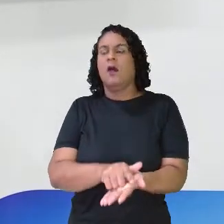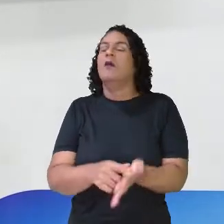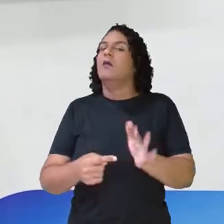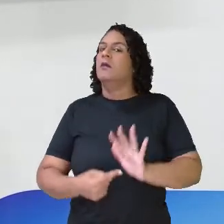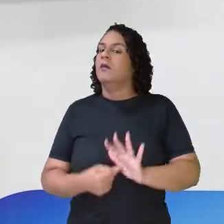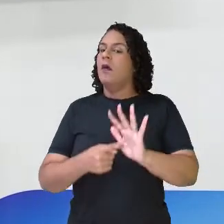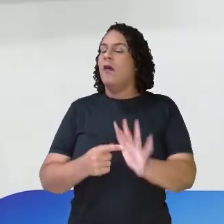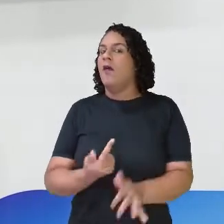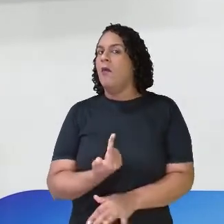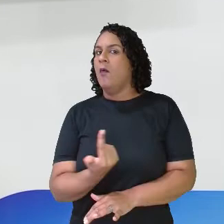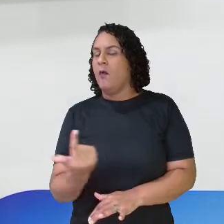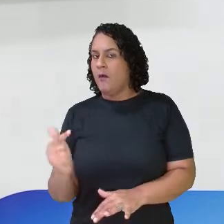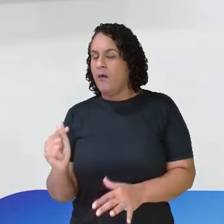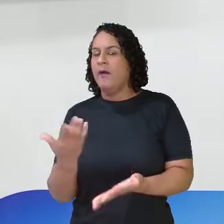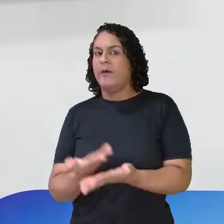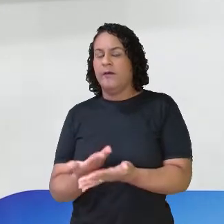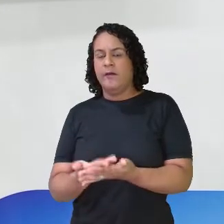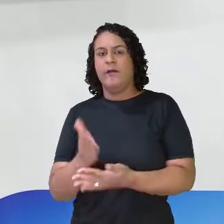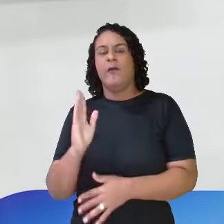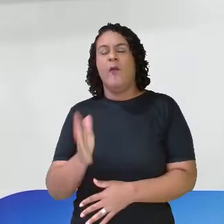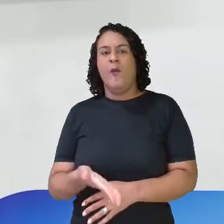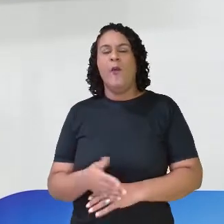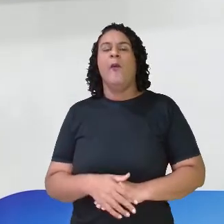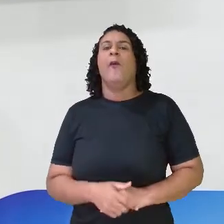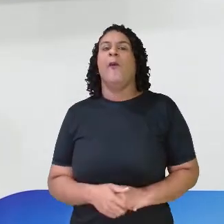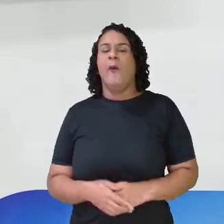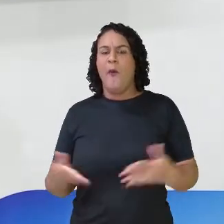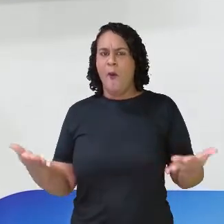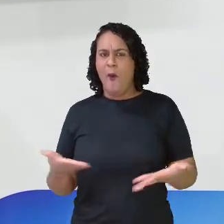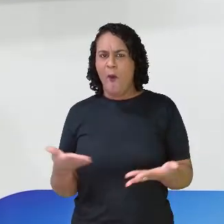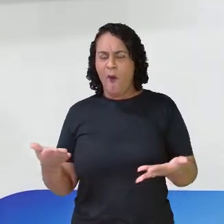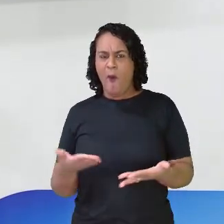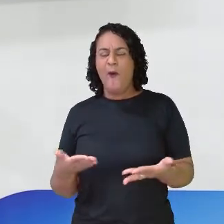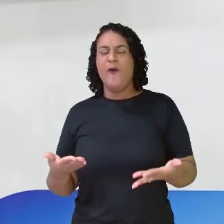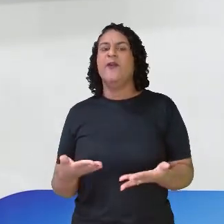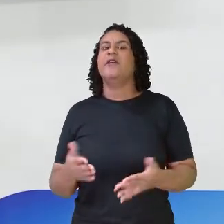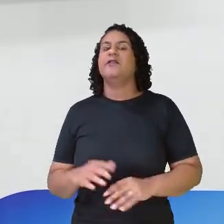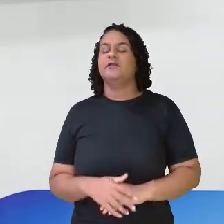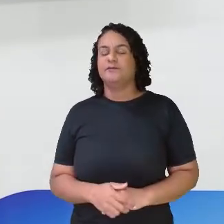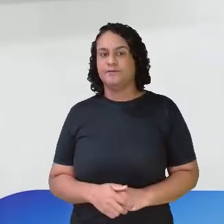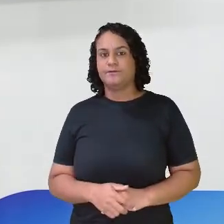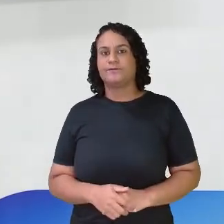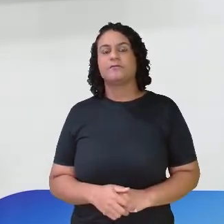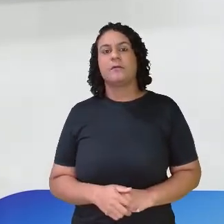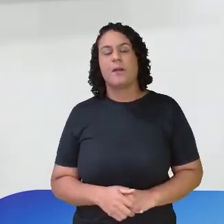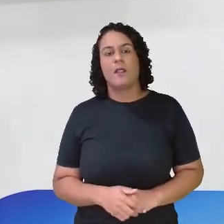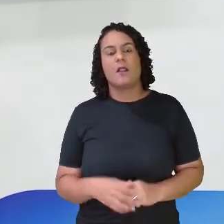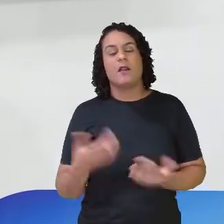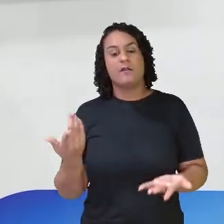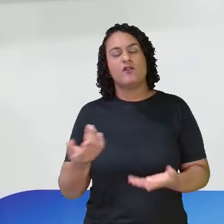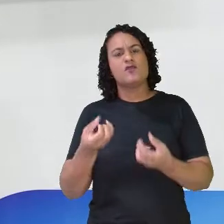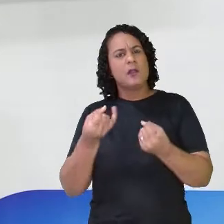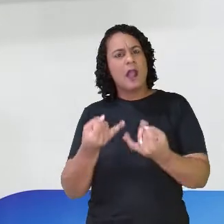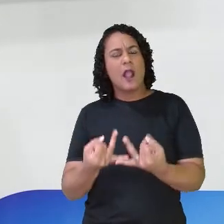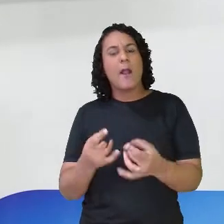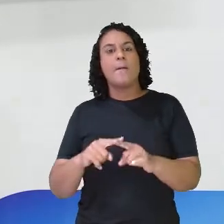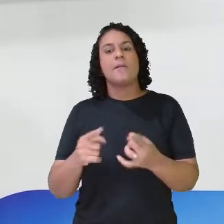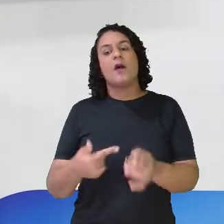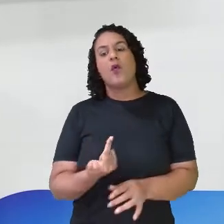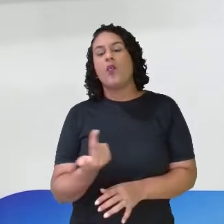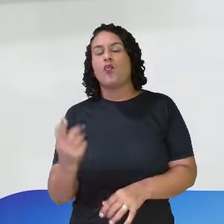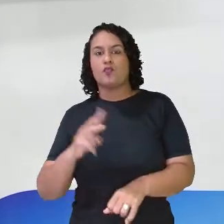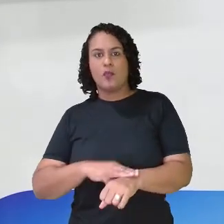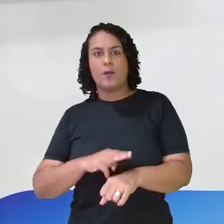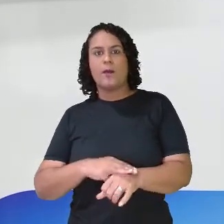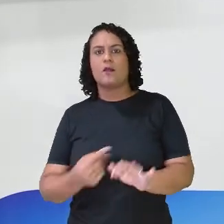outras aulas isso aqui. Hoje eu vou ser um pouco mais objetiva, mas em outros momentos eu já trouxe. Se você tiver